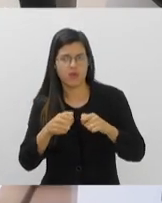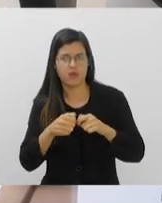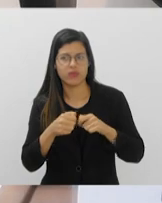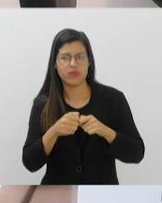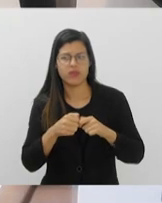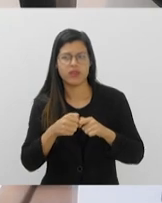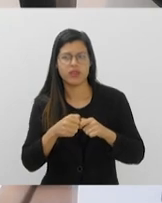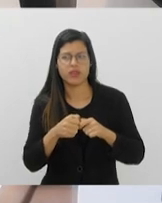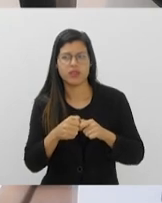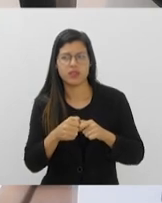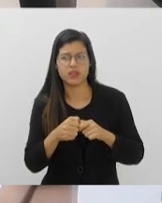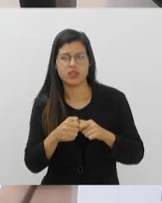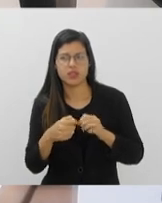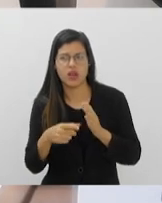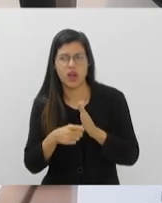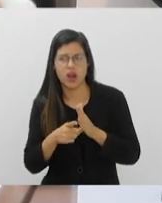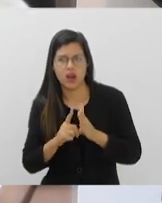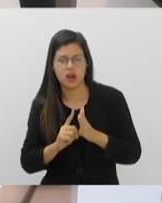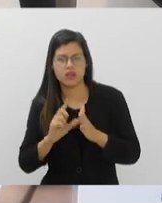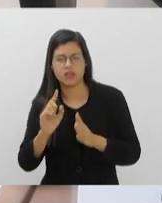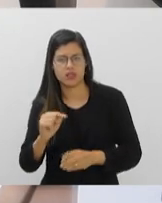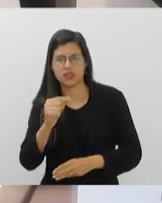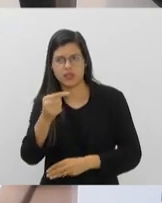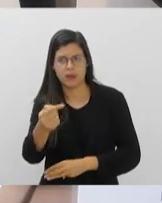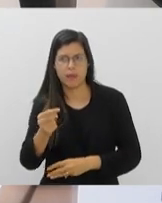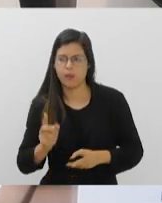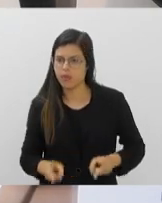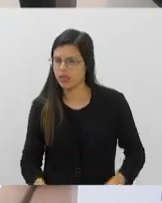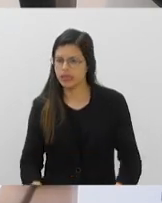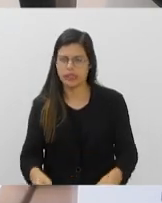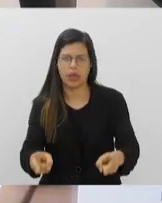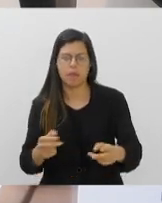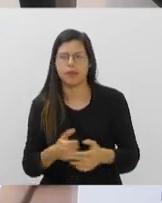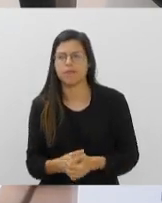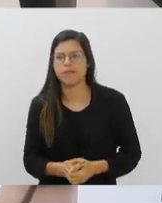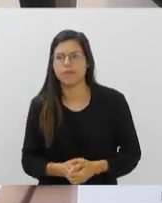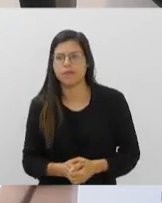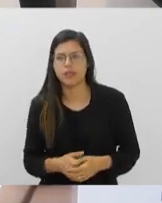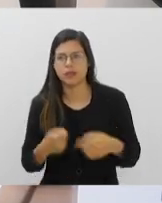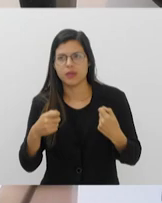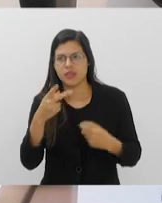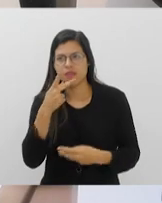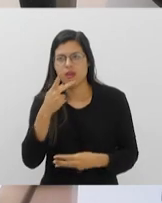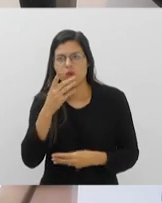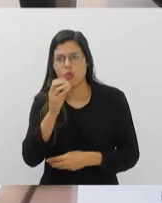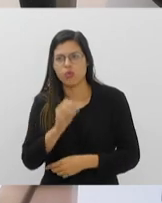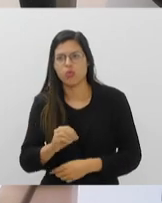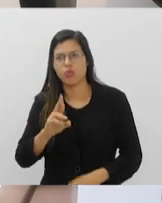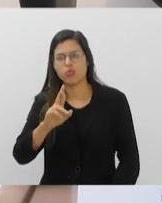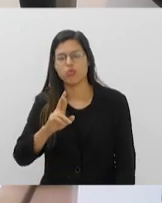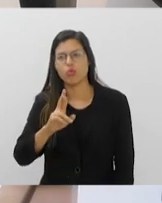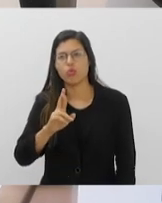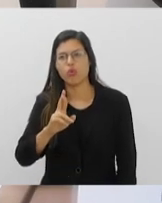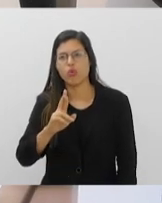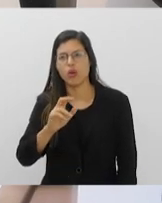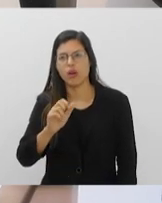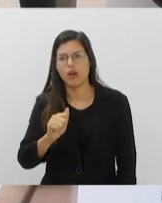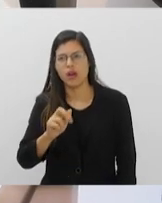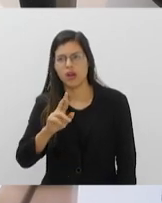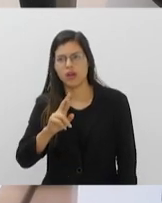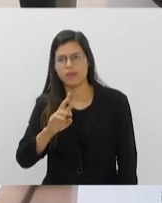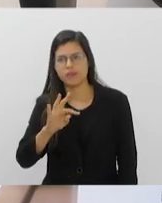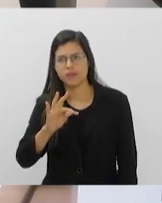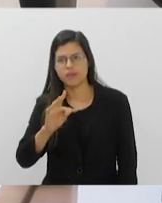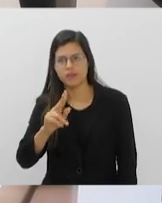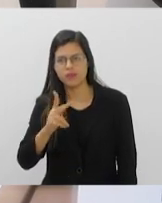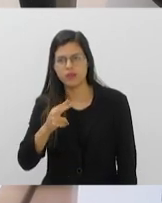no no antes durante depois e para sempre eternamente então a gente tem que falar o doutor eh artu vai trazer aqui